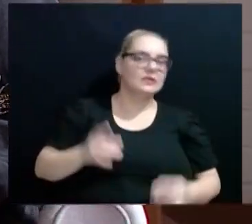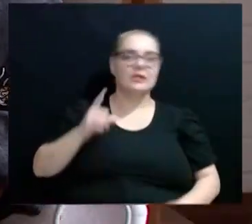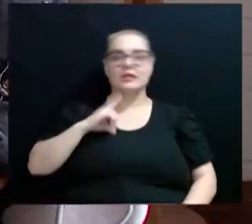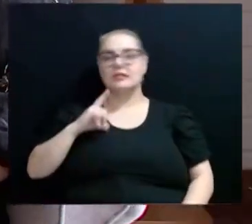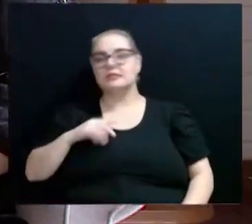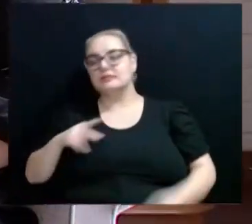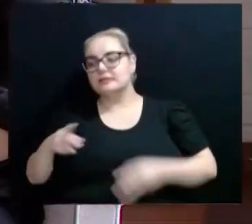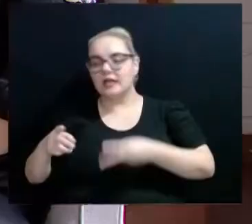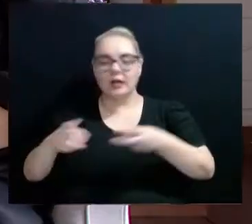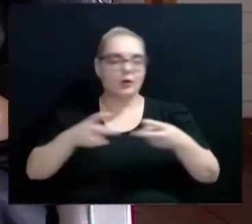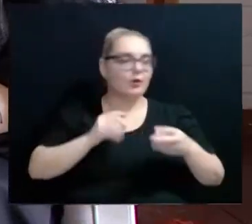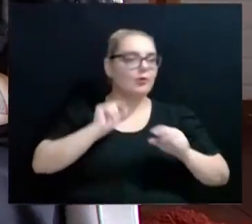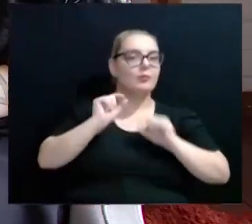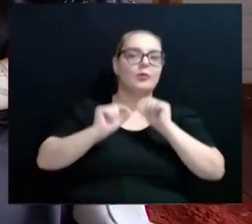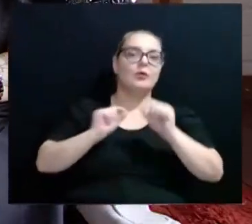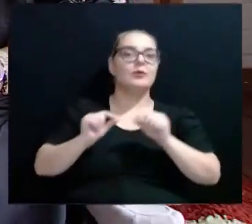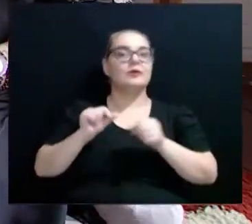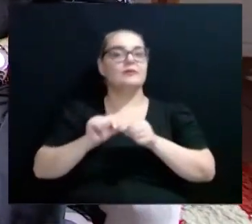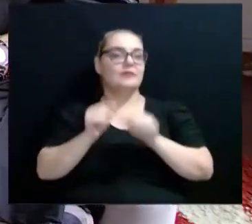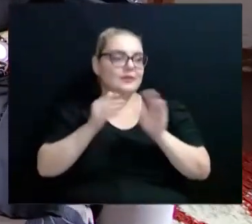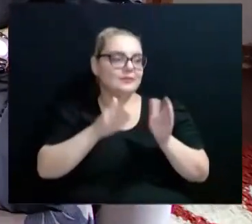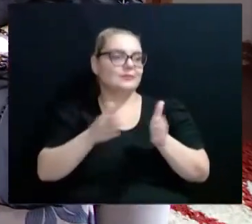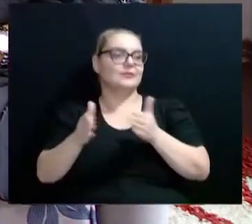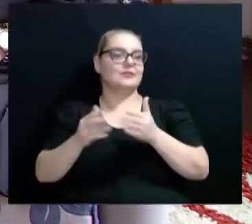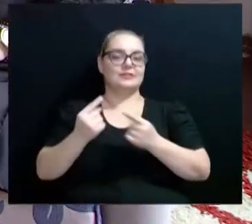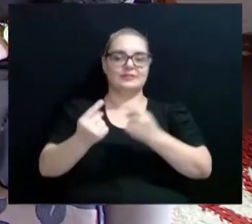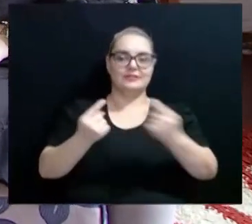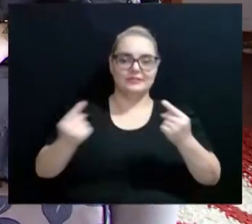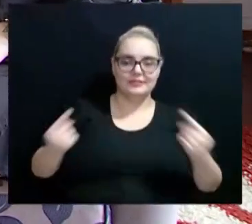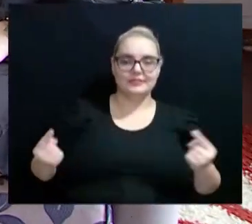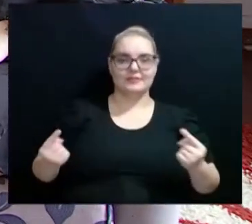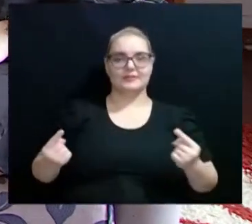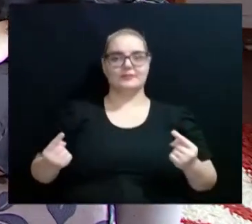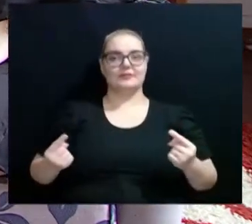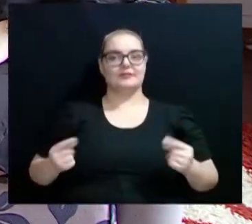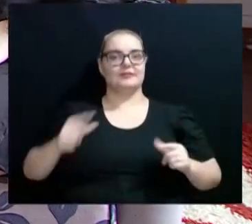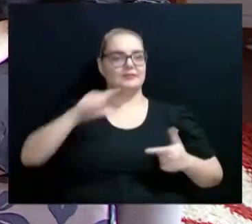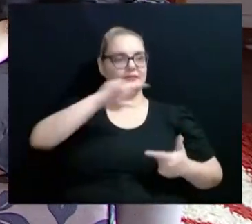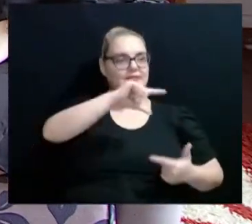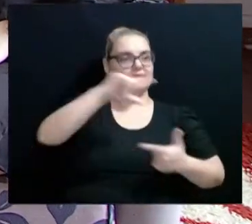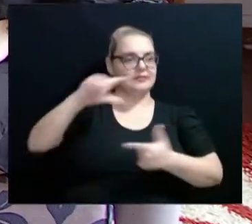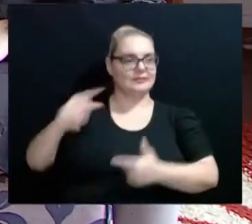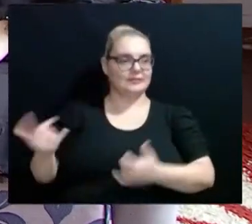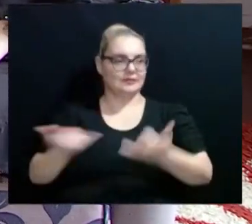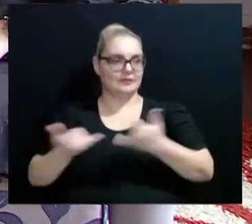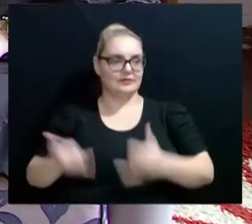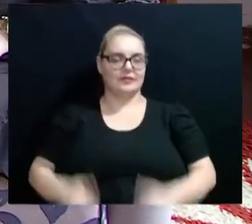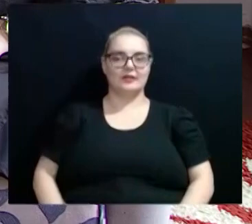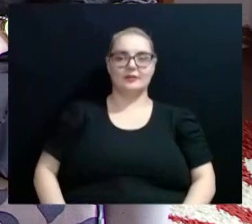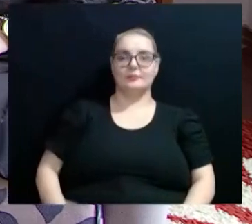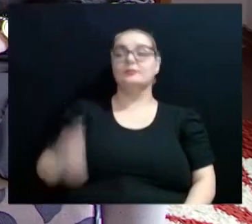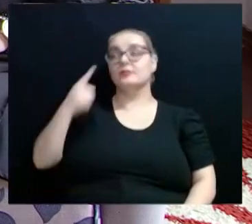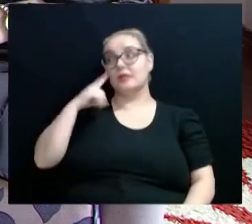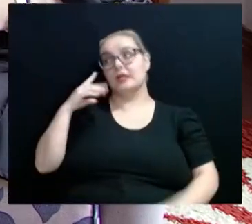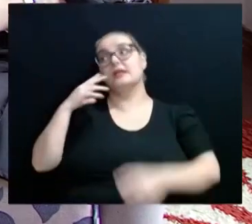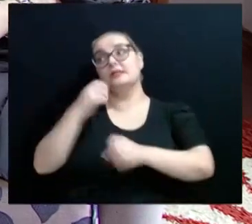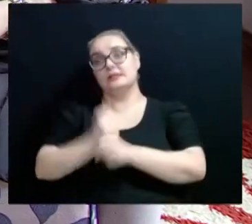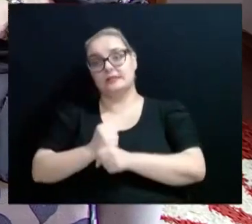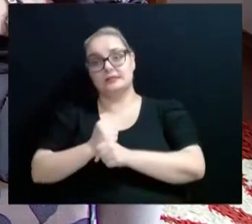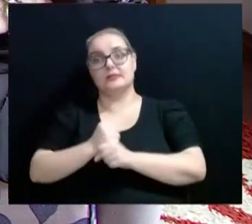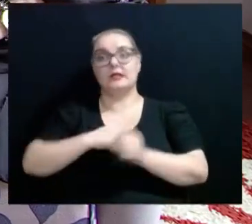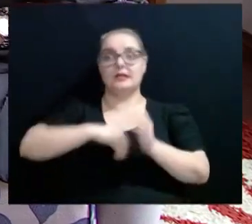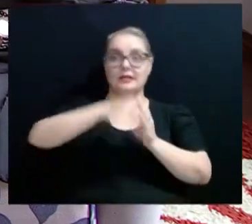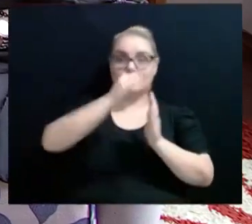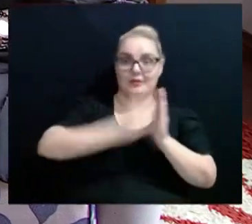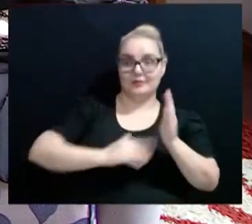definição, existe um olhar, o que te leva a produzir cada uma dessas telas? Me conta. No